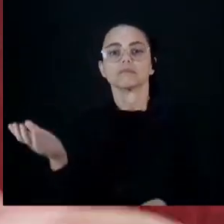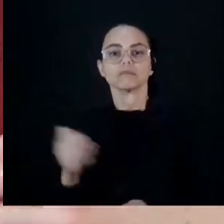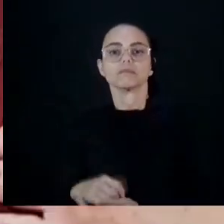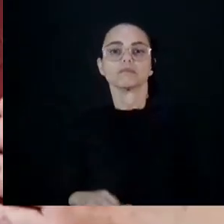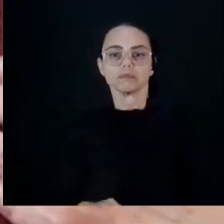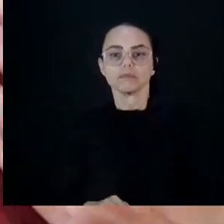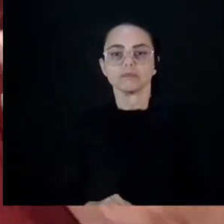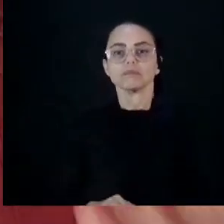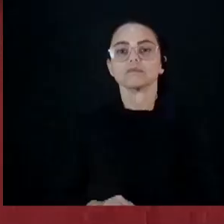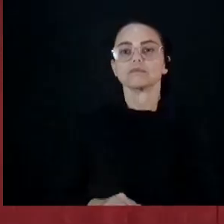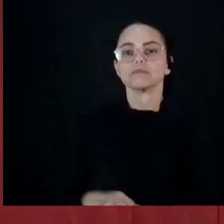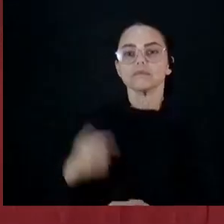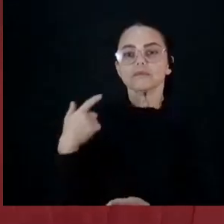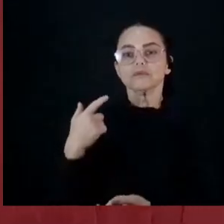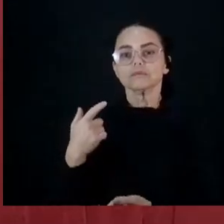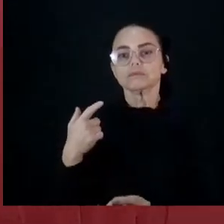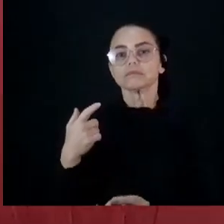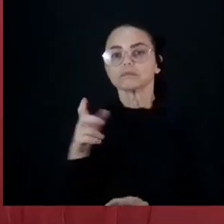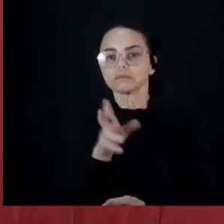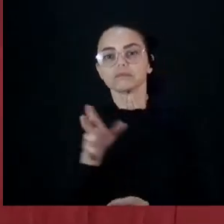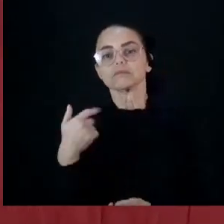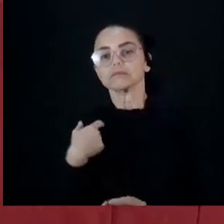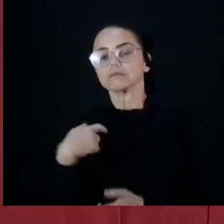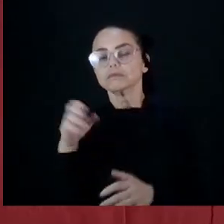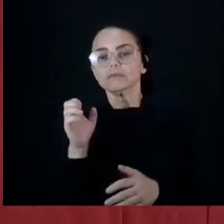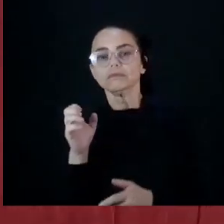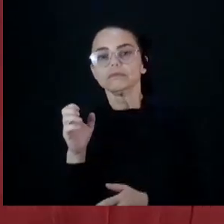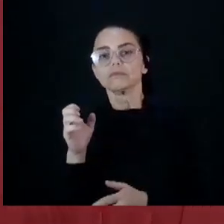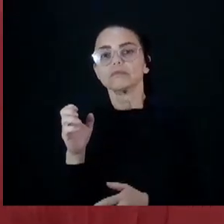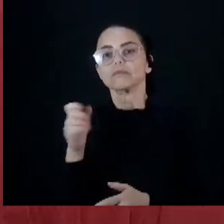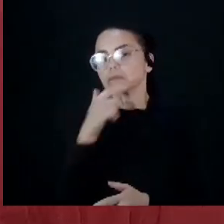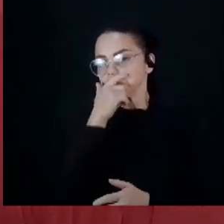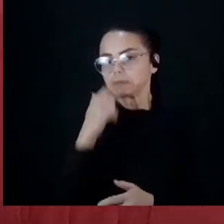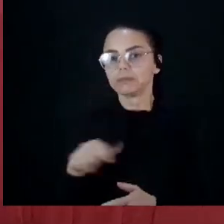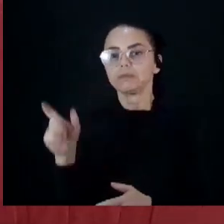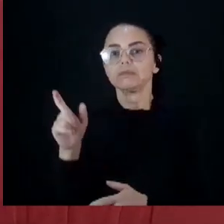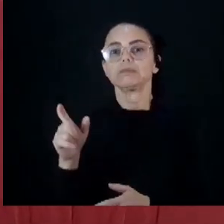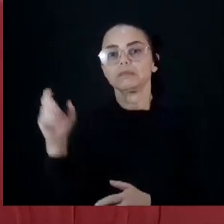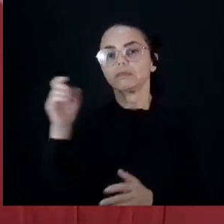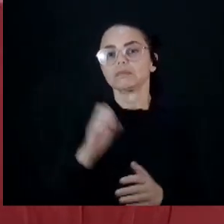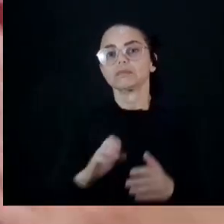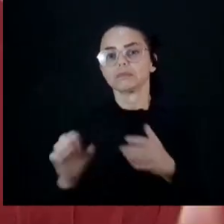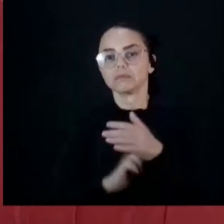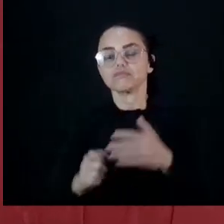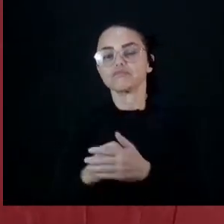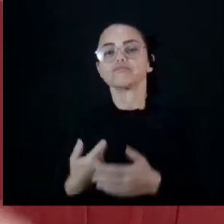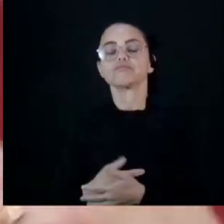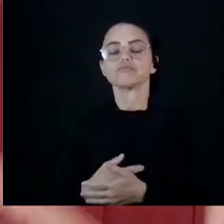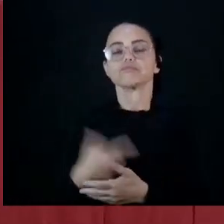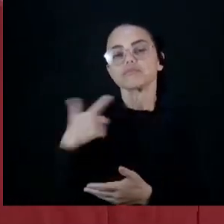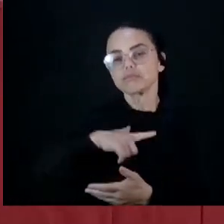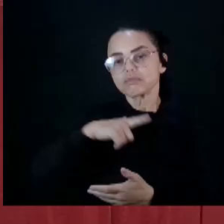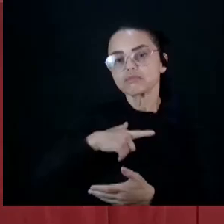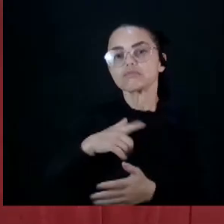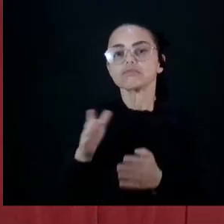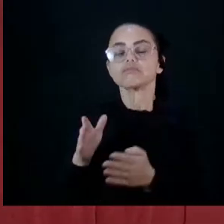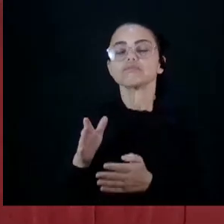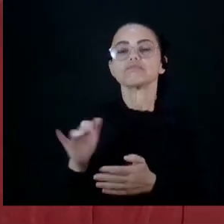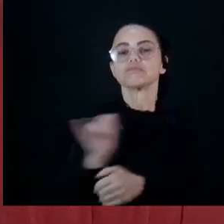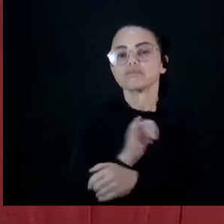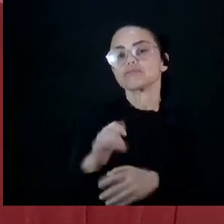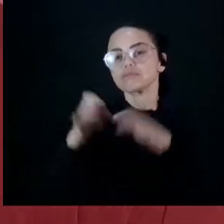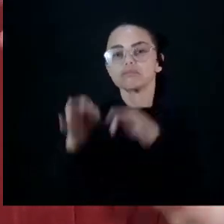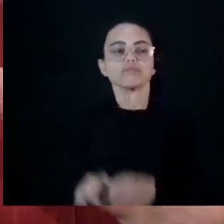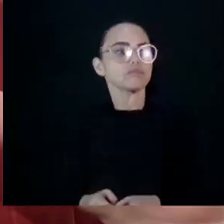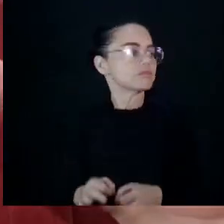adoção, mas uma empresa como a nossa ajuda a adoção correta, né? Nós também trabalhamos com parceiros na